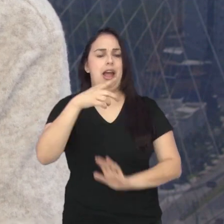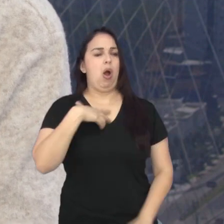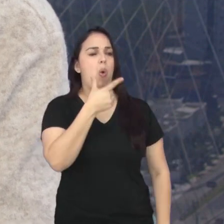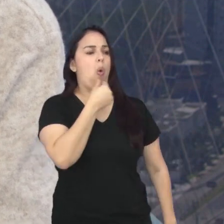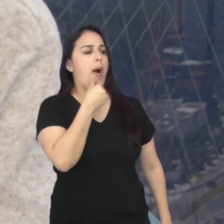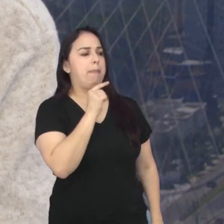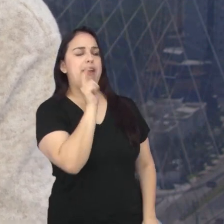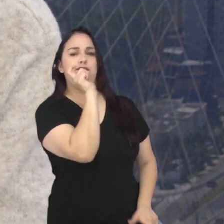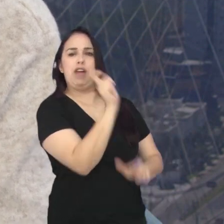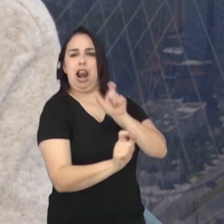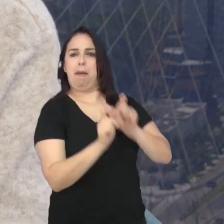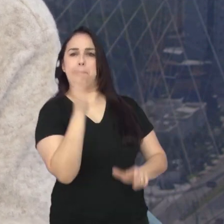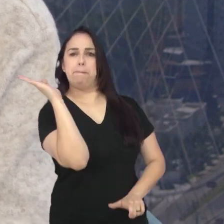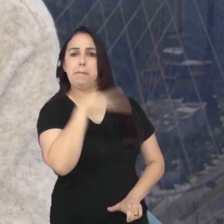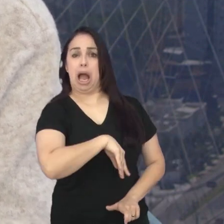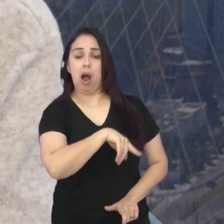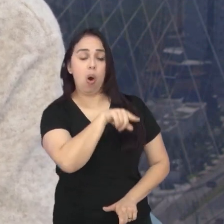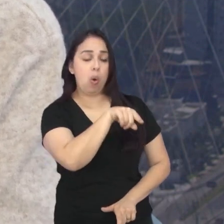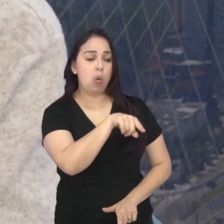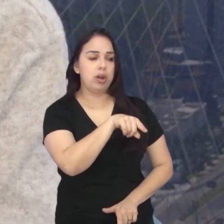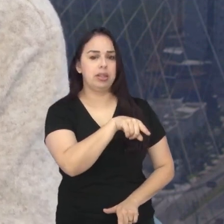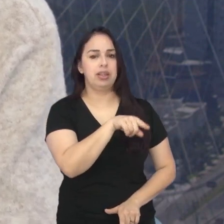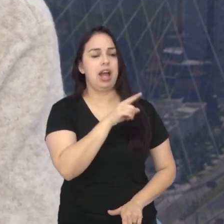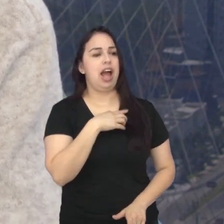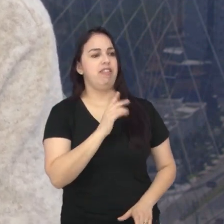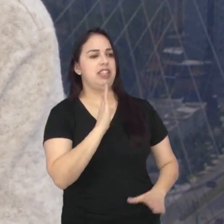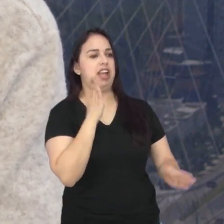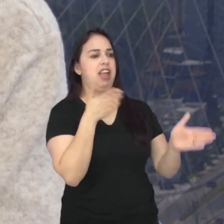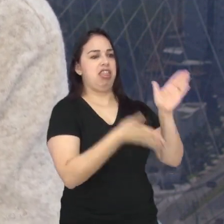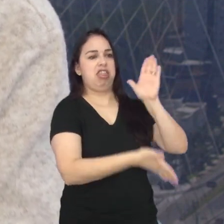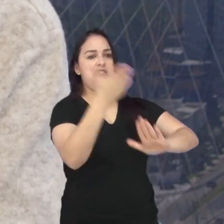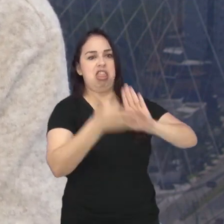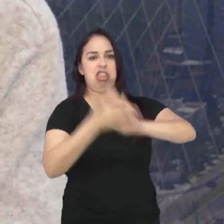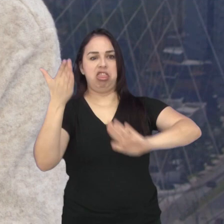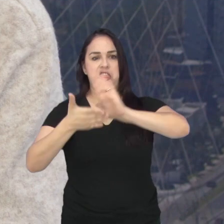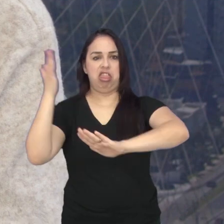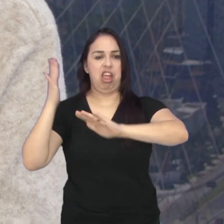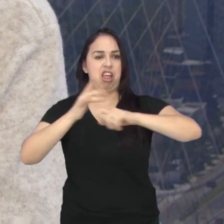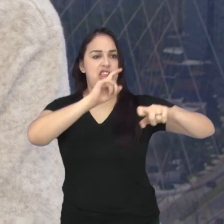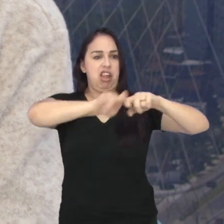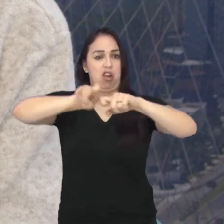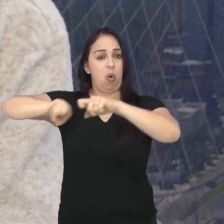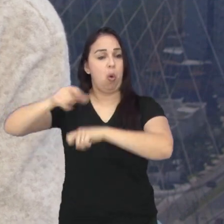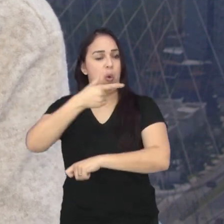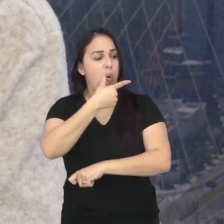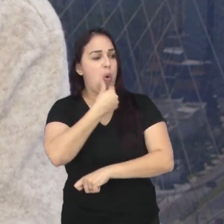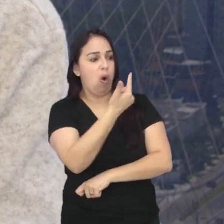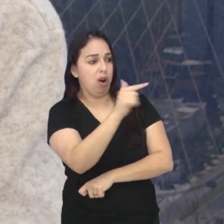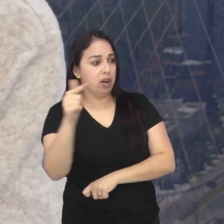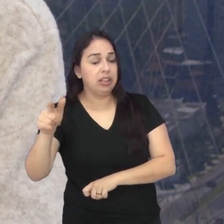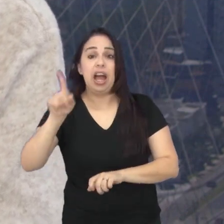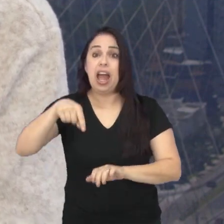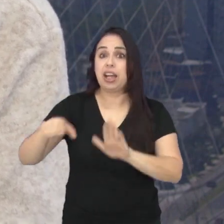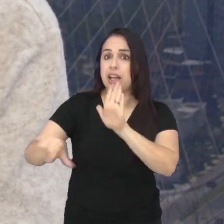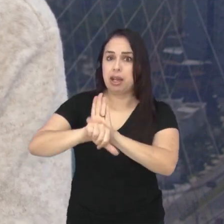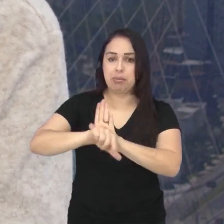Então o homem fala mal da mulher lá, fala que ela saiu com outros caras, por exemplo. Isso é um crime, entendeu? A mulher tem o